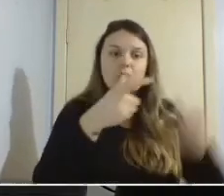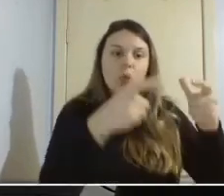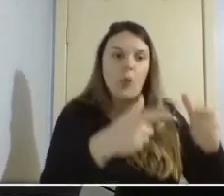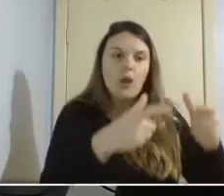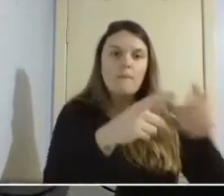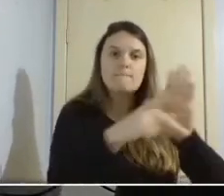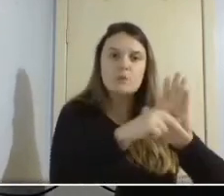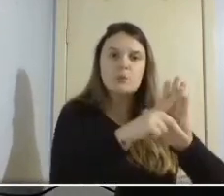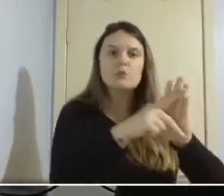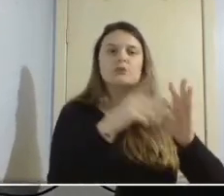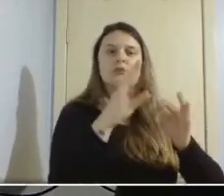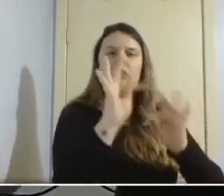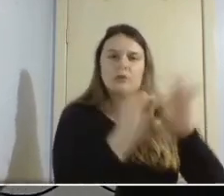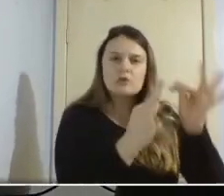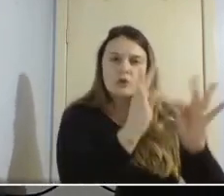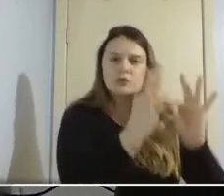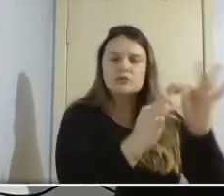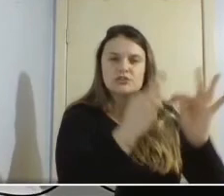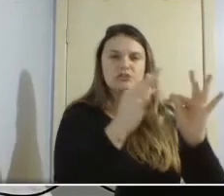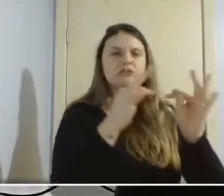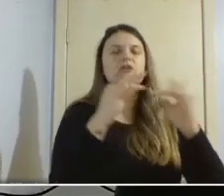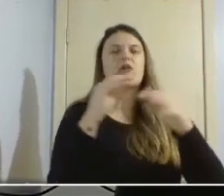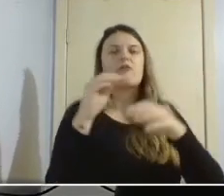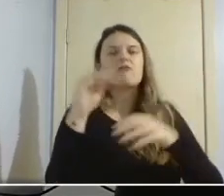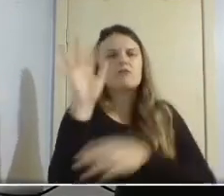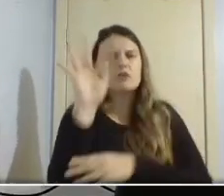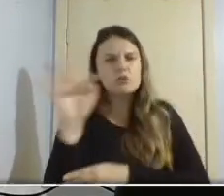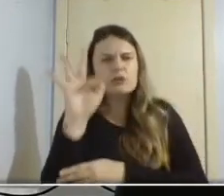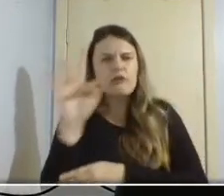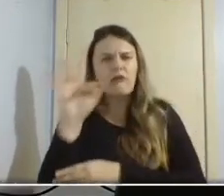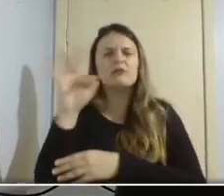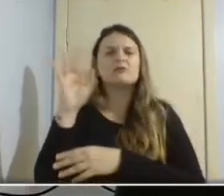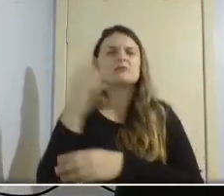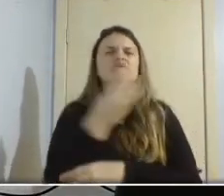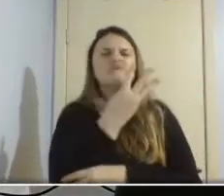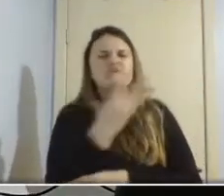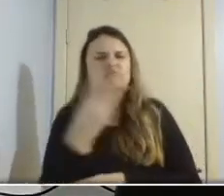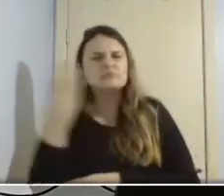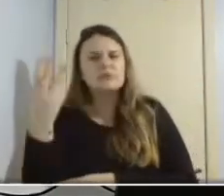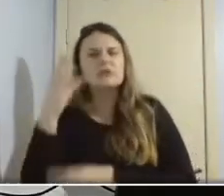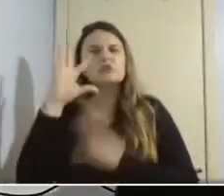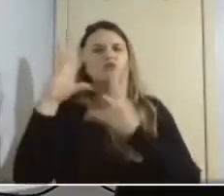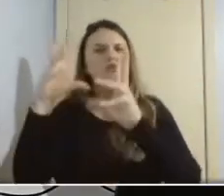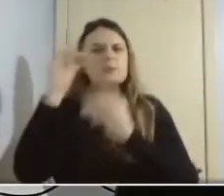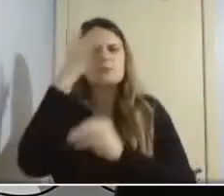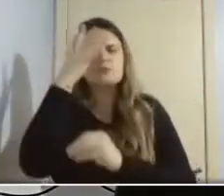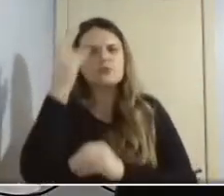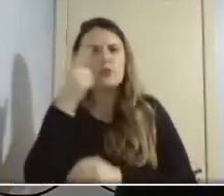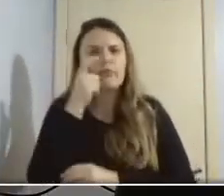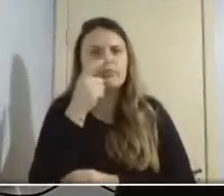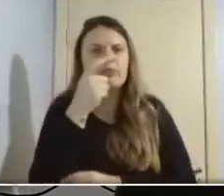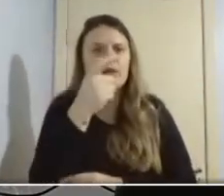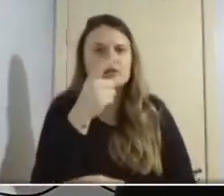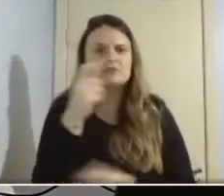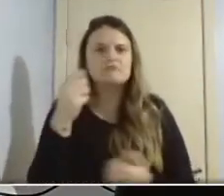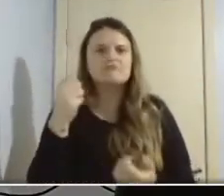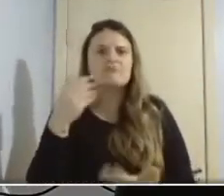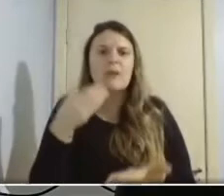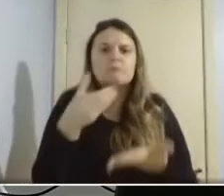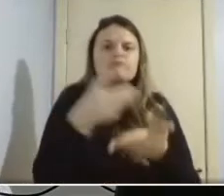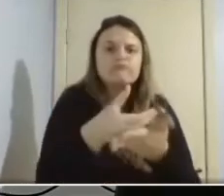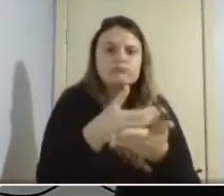por trás disso são os investidores interessados em vir a ajudar